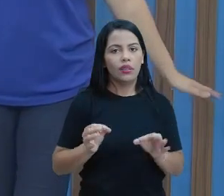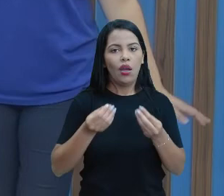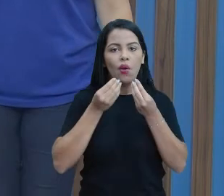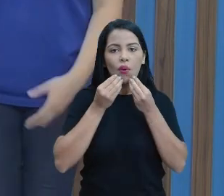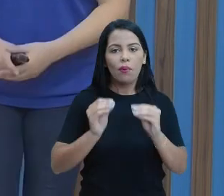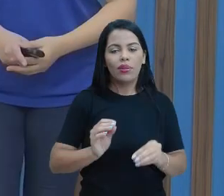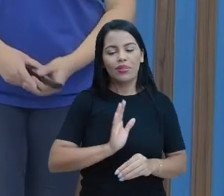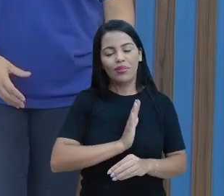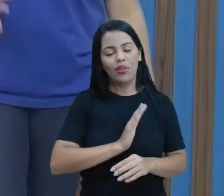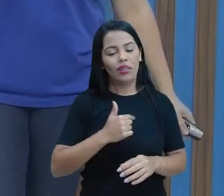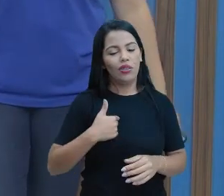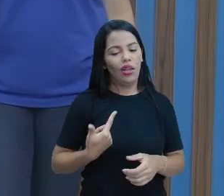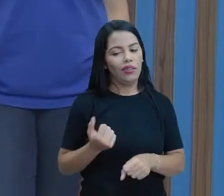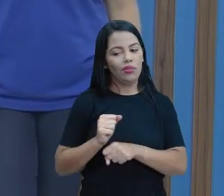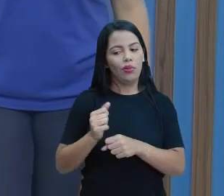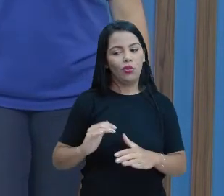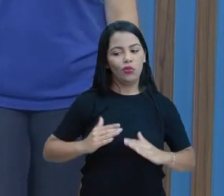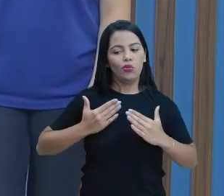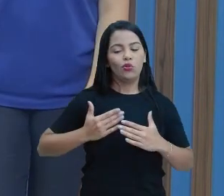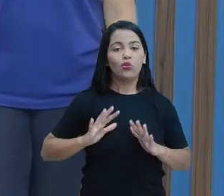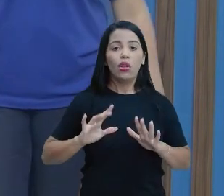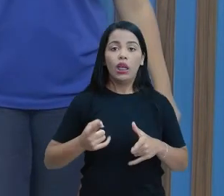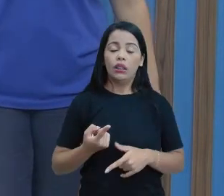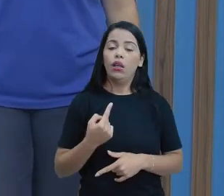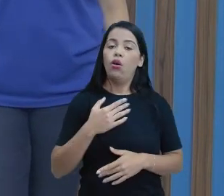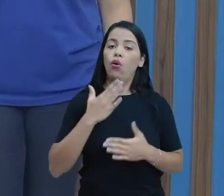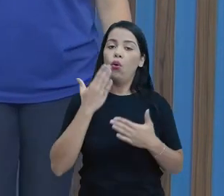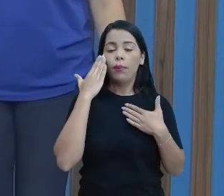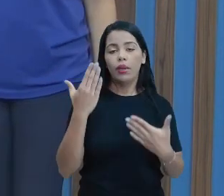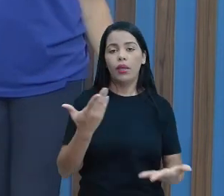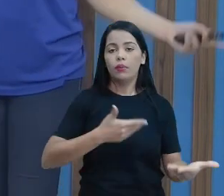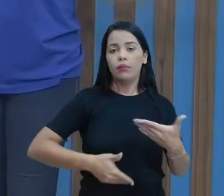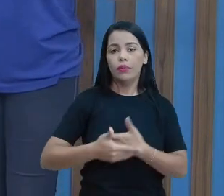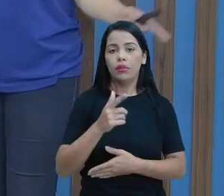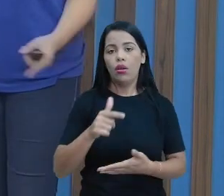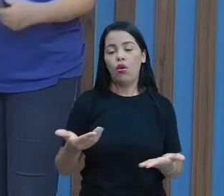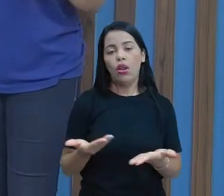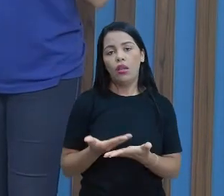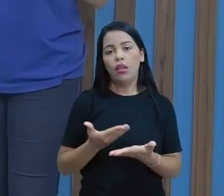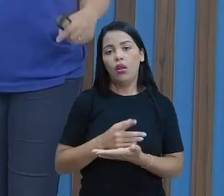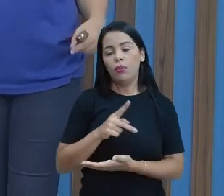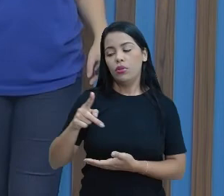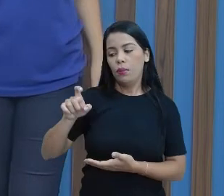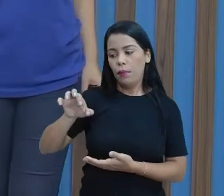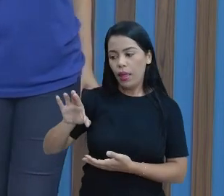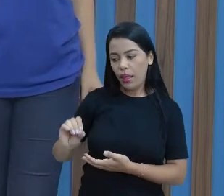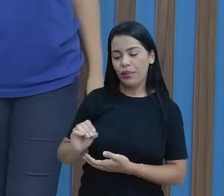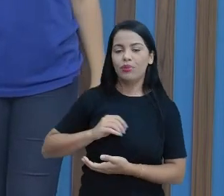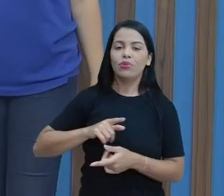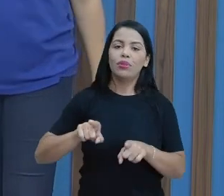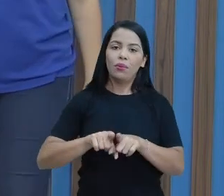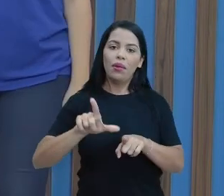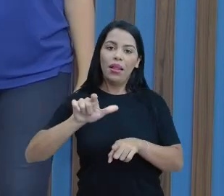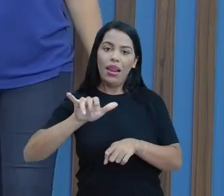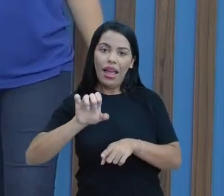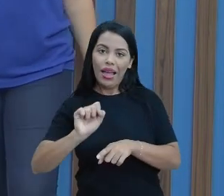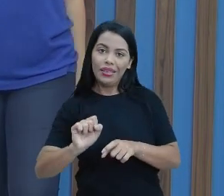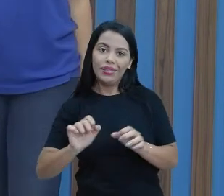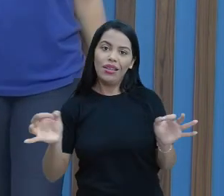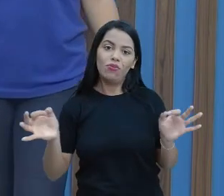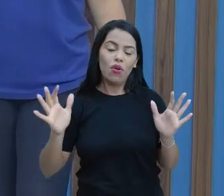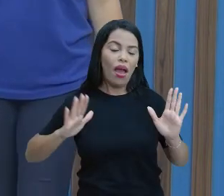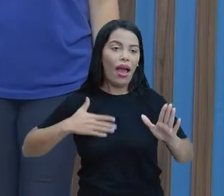no coração. É isso, gente. Muito obrigada pela participação aqui na aula, professor Pedro. Laisa, super contente.